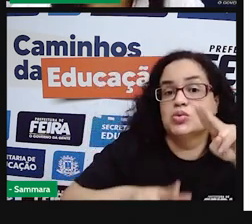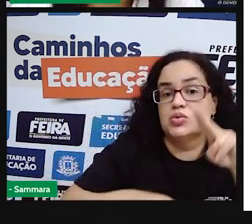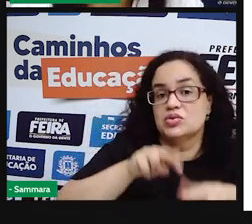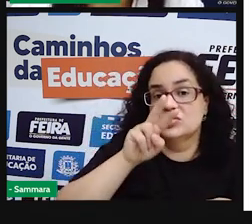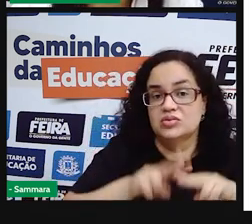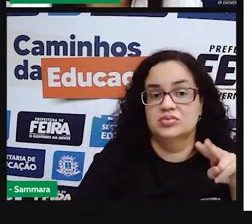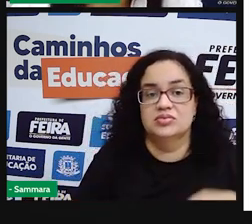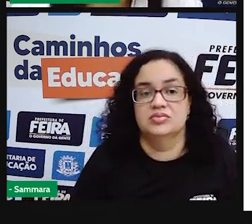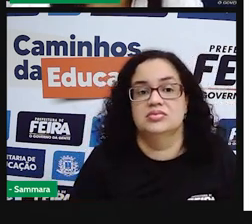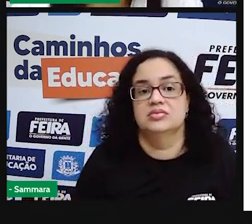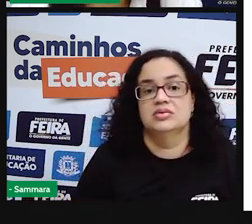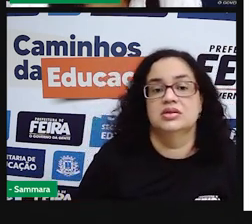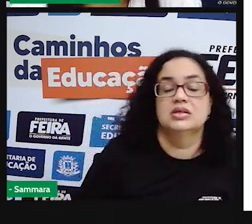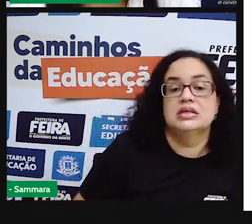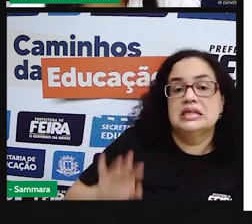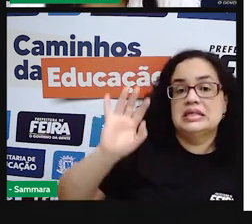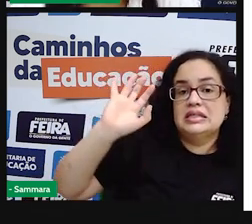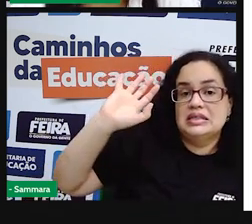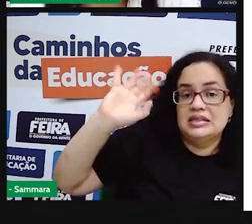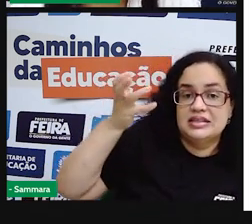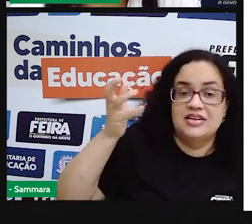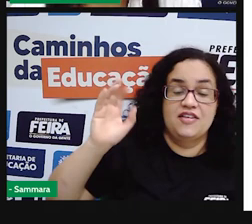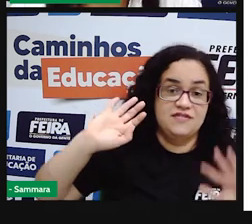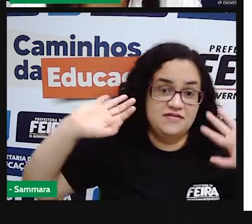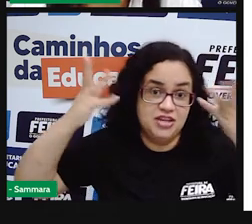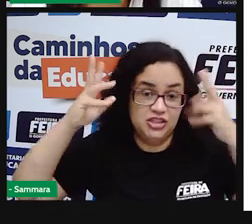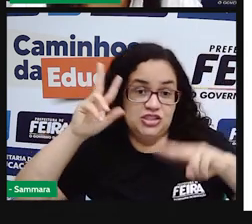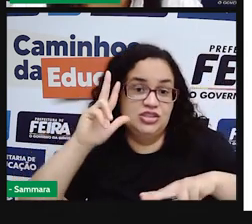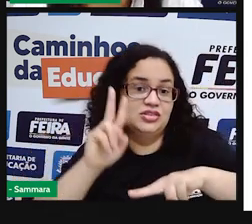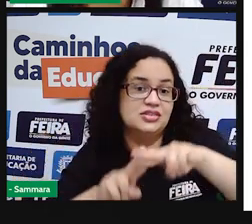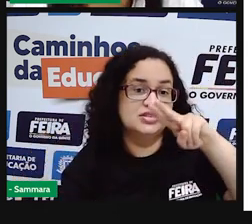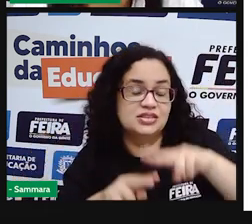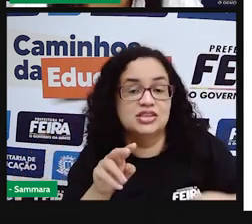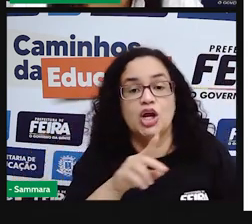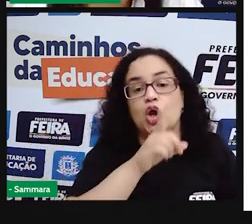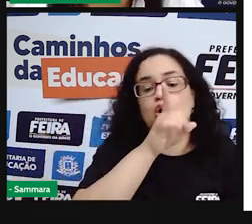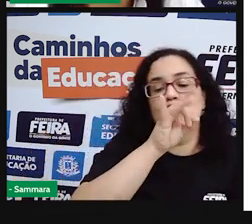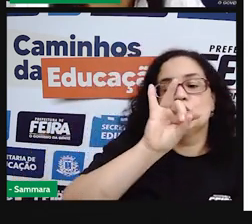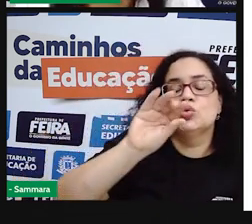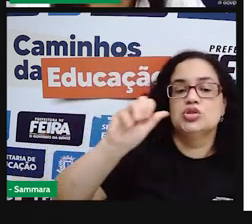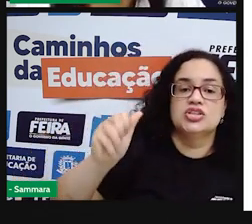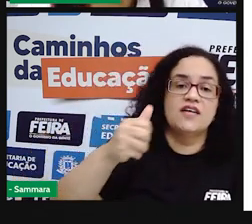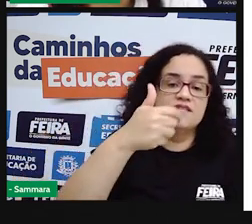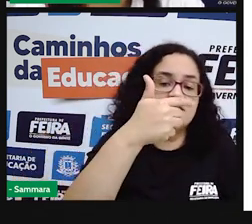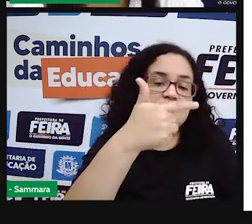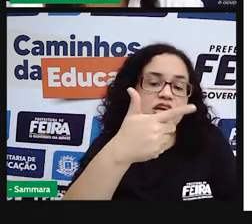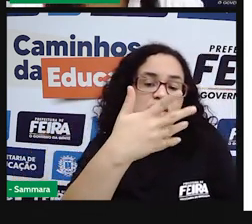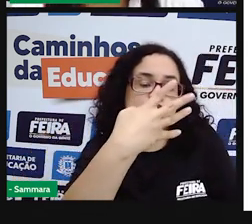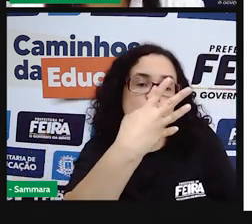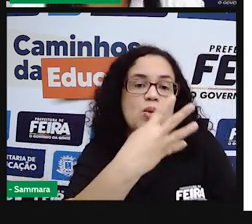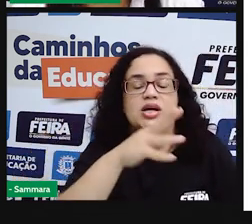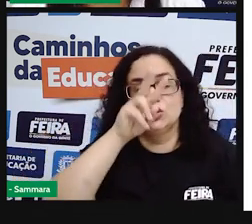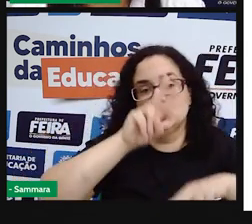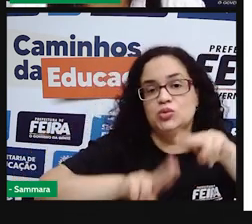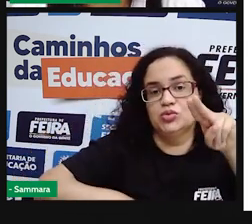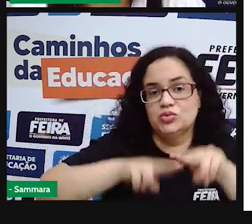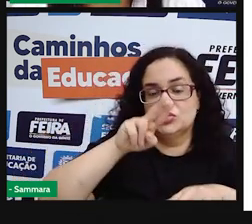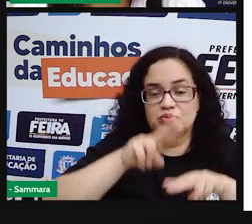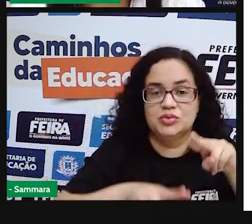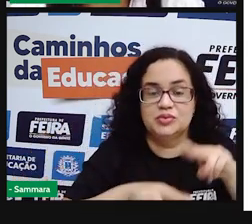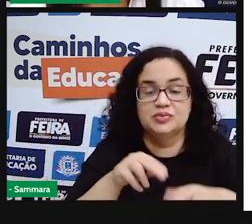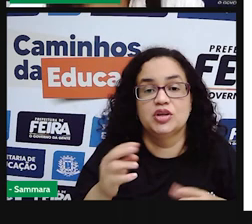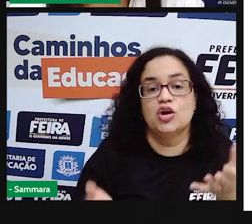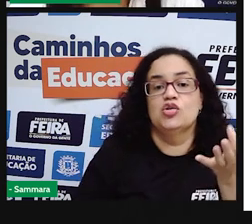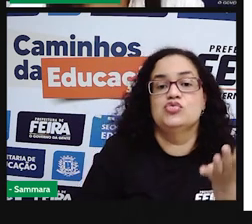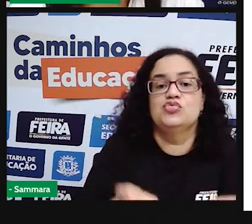segundo santo homenageado nas festas juninas no dia 24 de junho. E a fogueira,